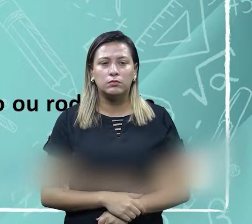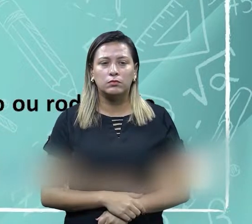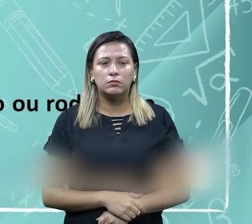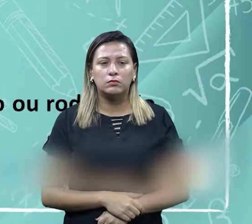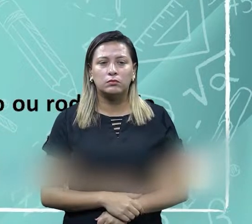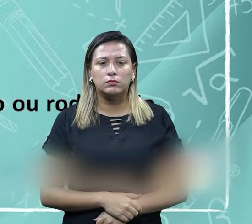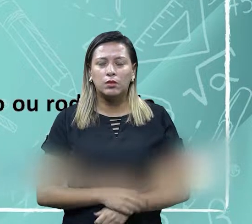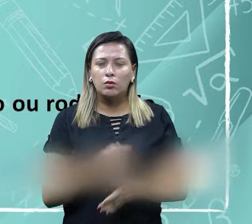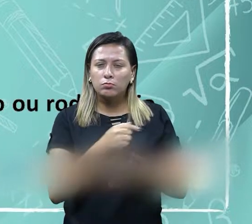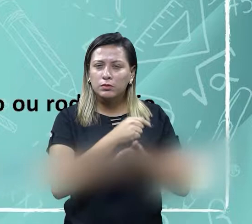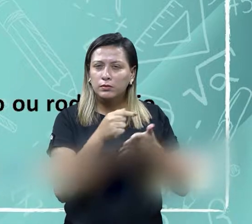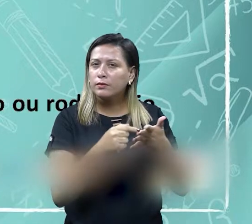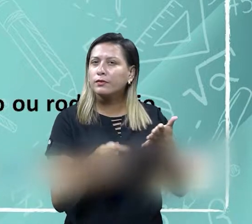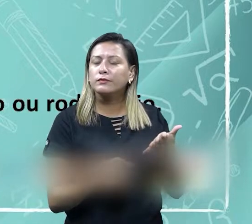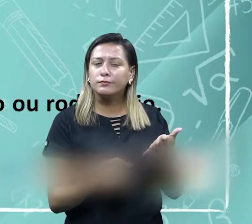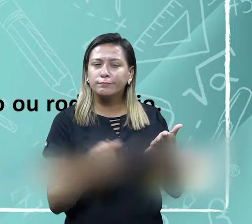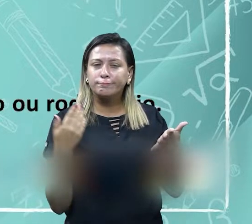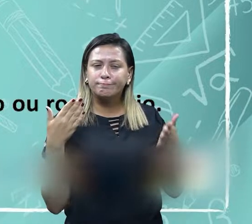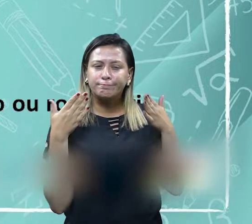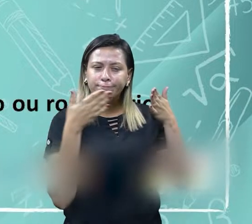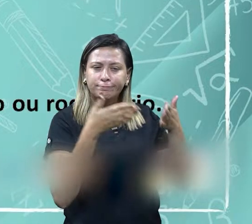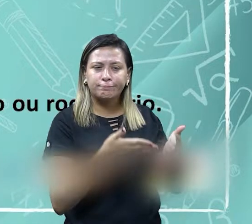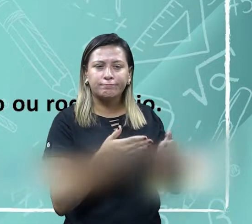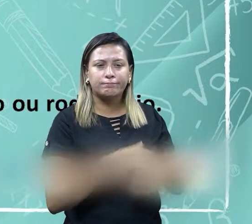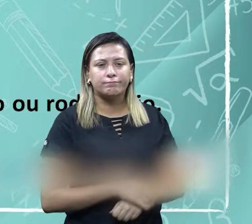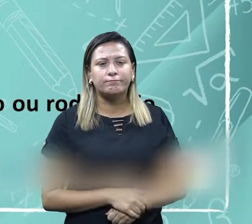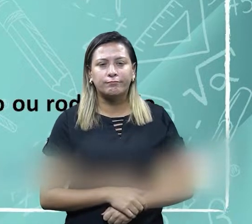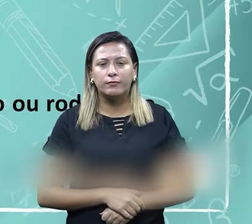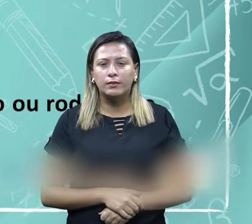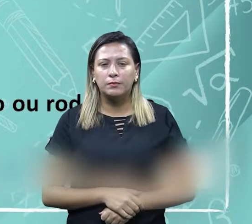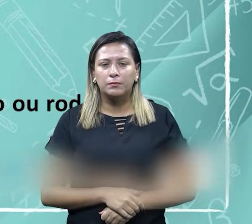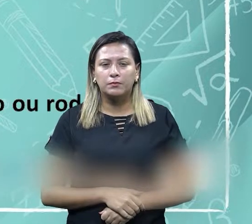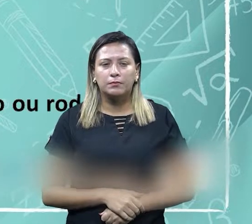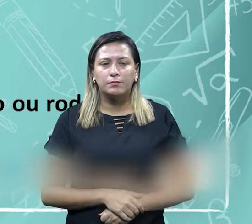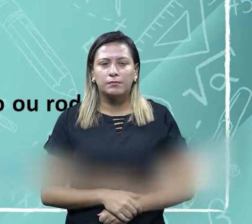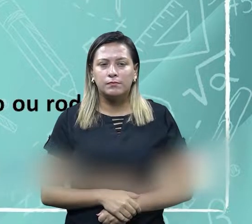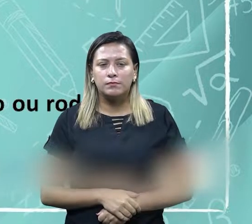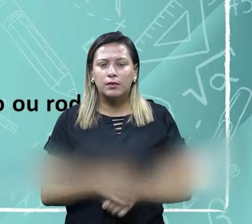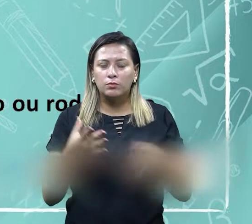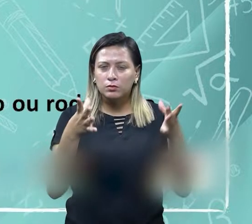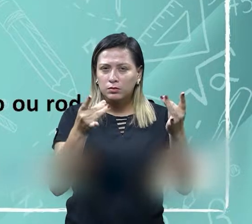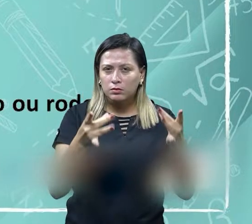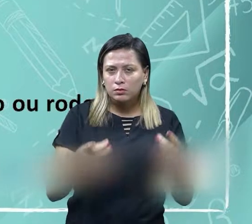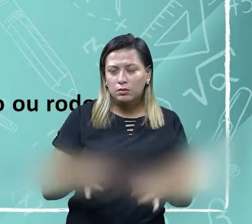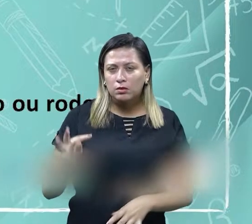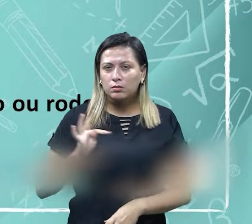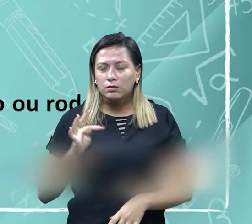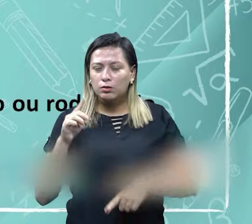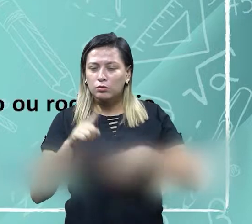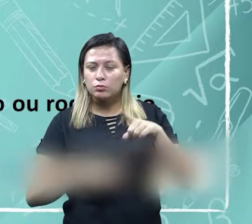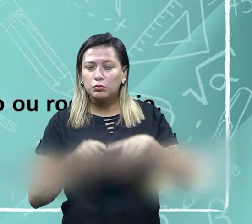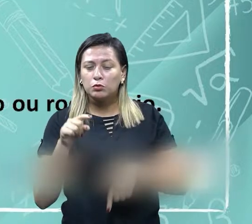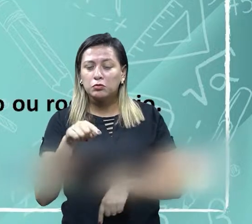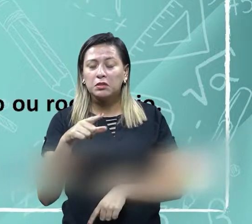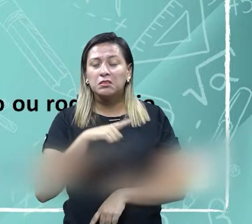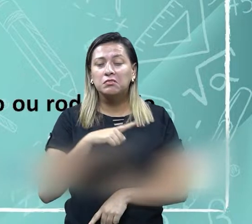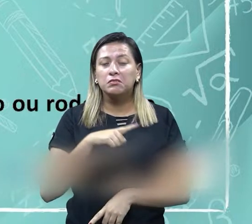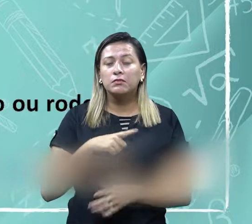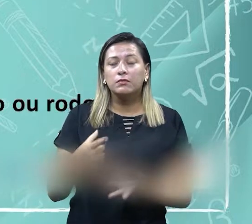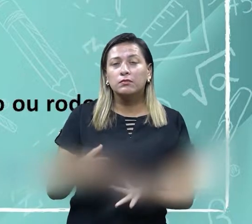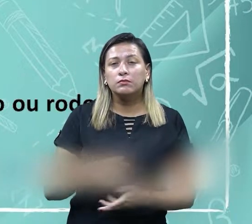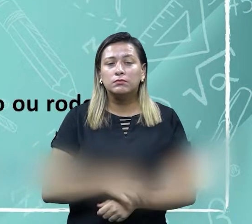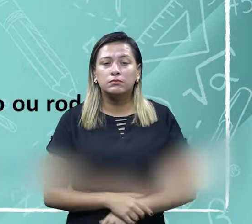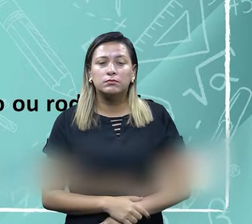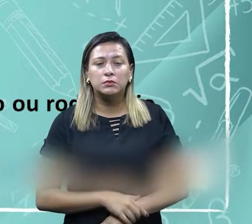levados em consideração. Primeiro, a especificação técnica do produto, né? O que aquele produto tem, né? O que aquele